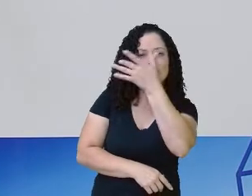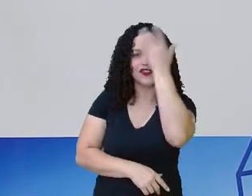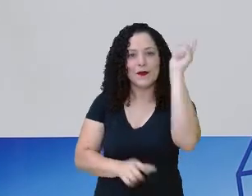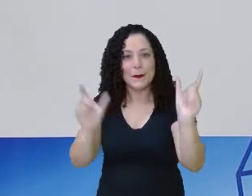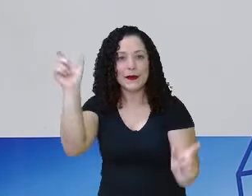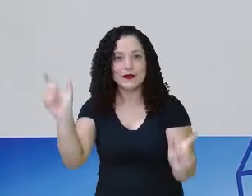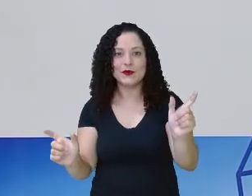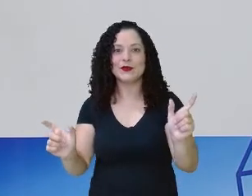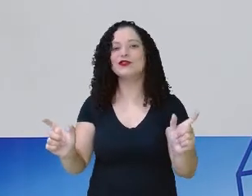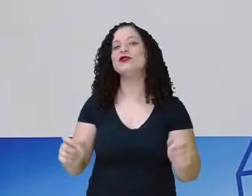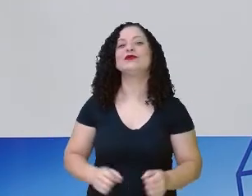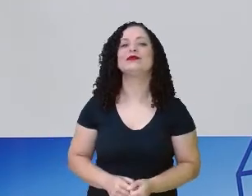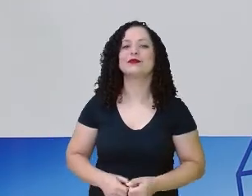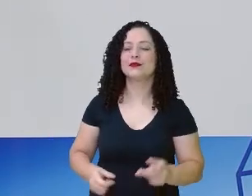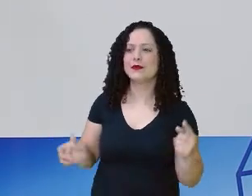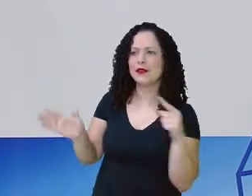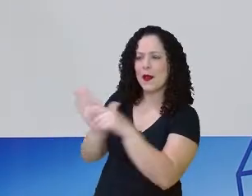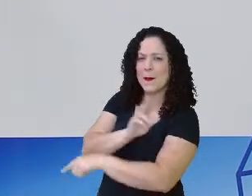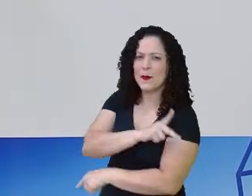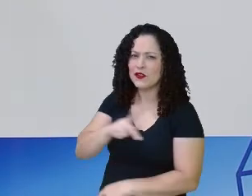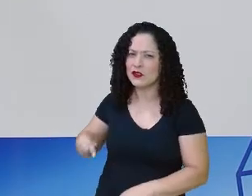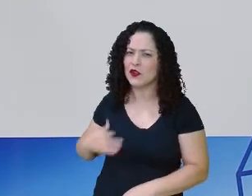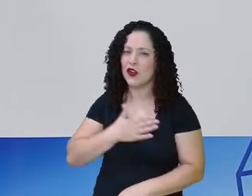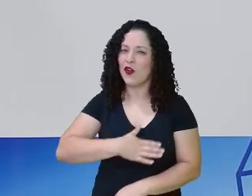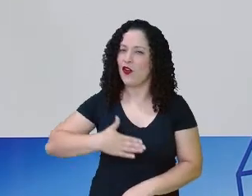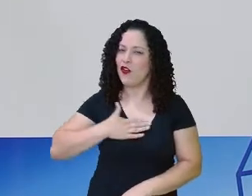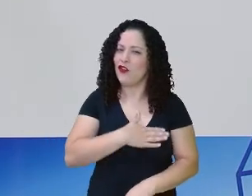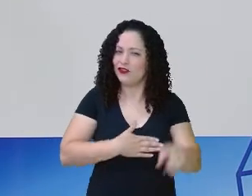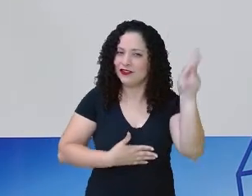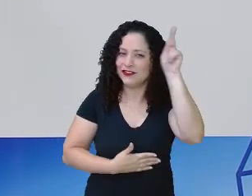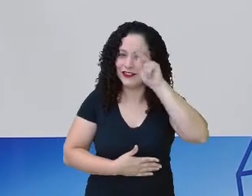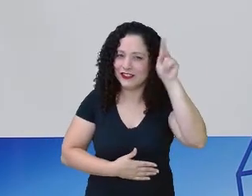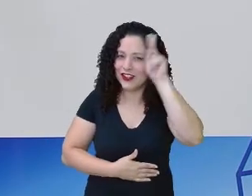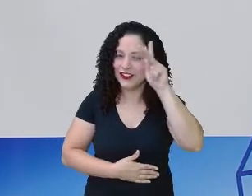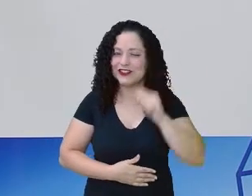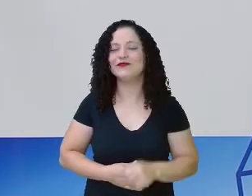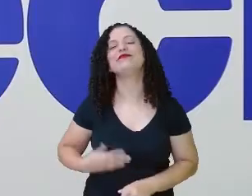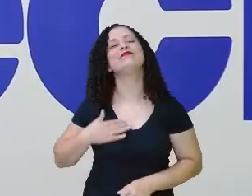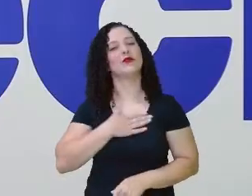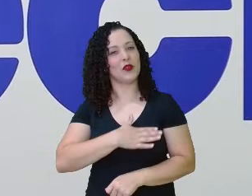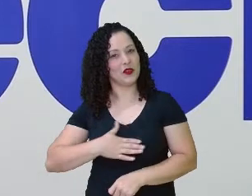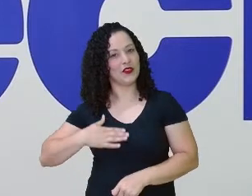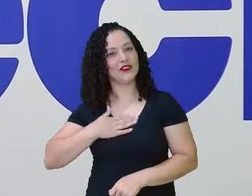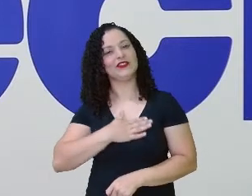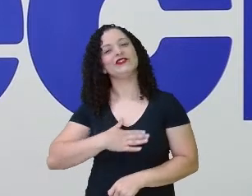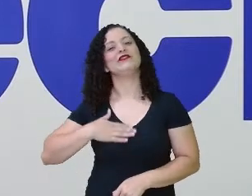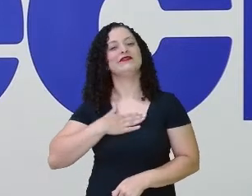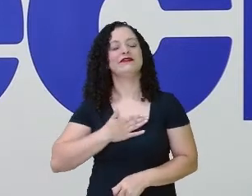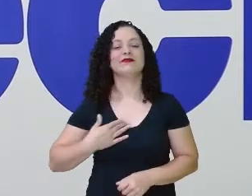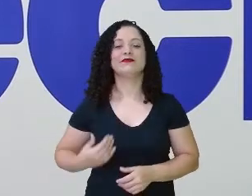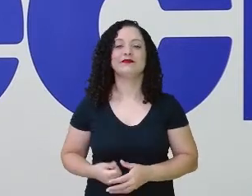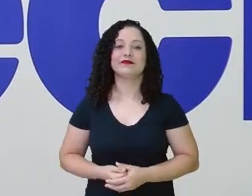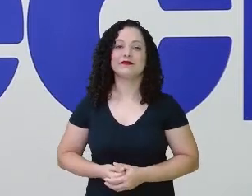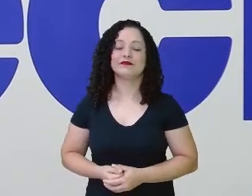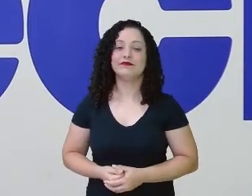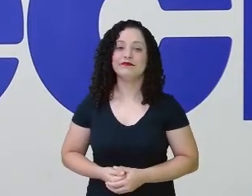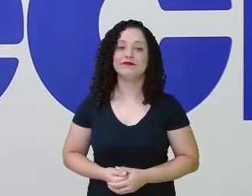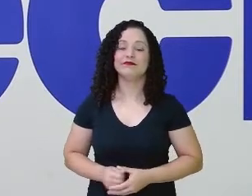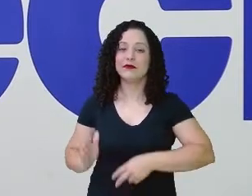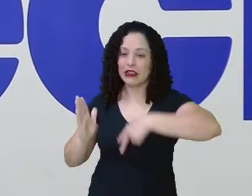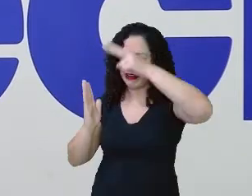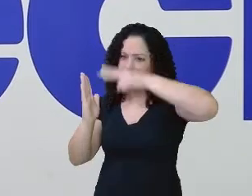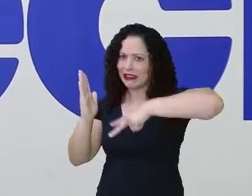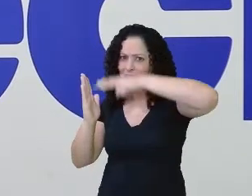Kedma, a senhora gosta de ouvir histórias? Gosto muito. Apesar de, na